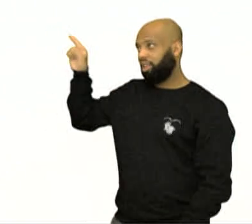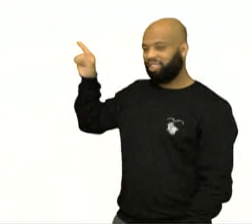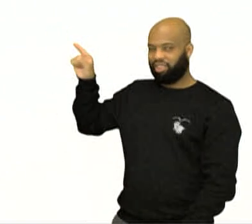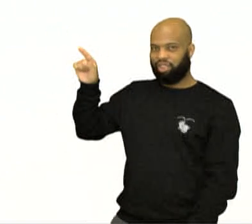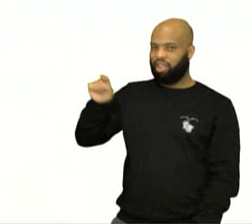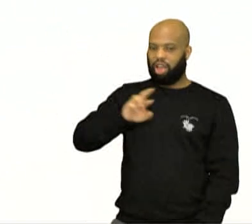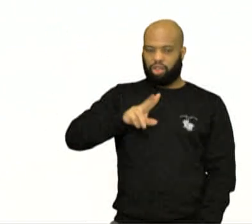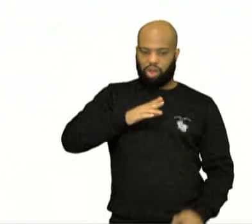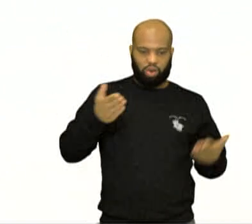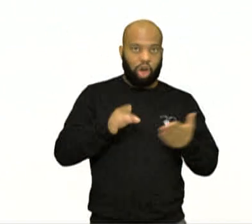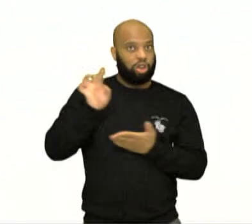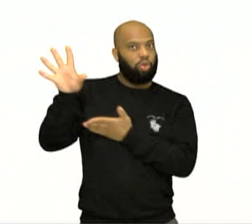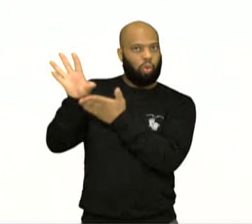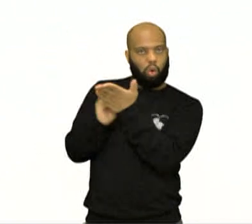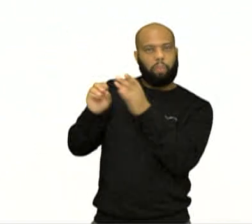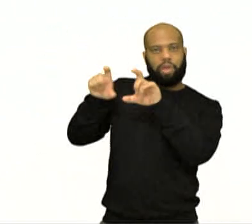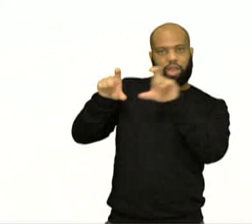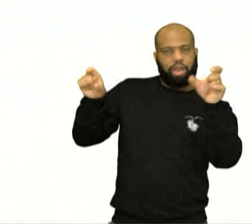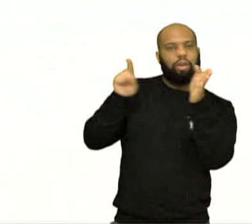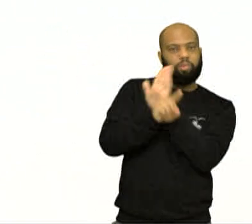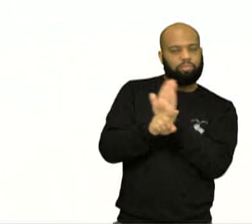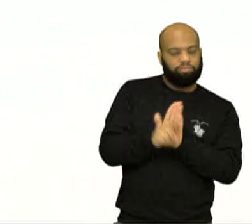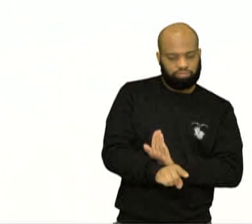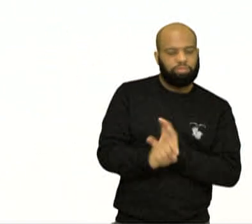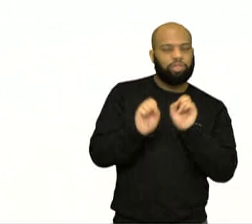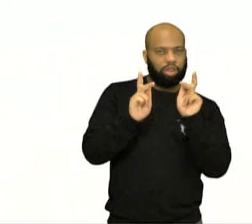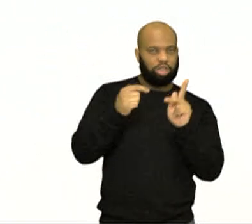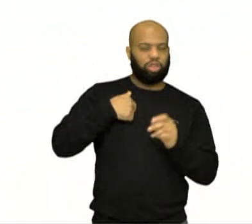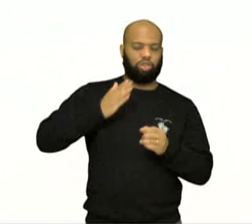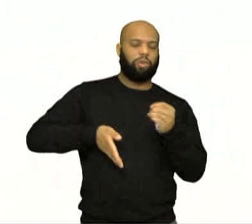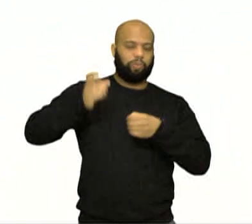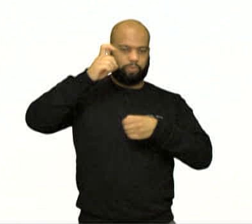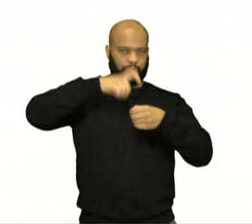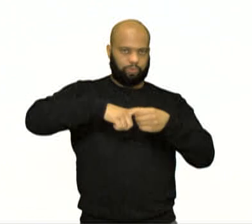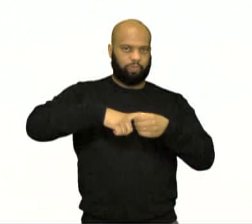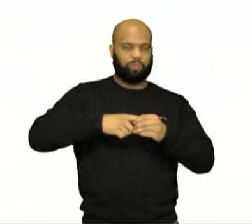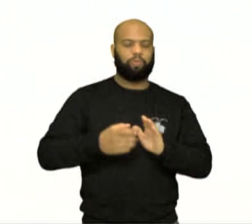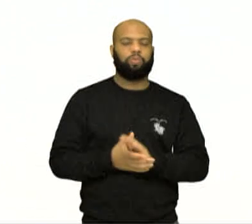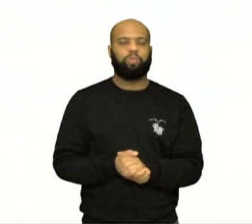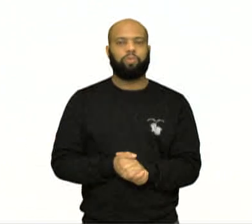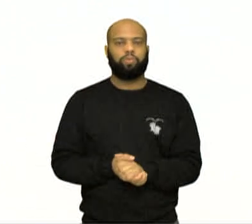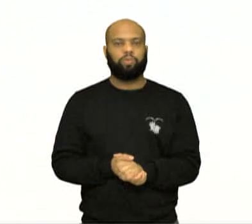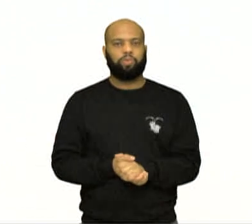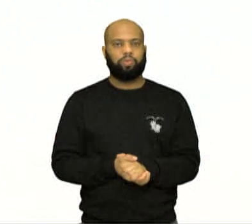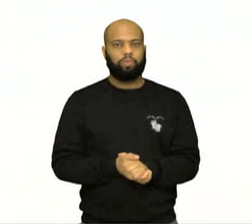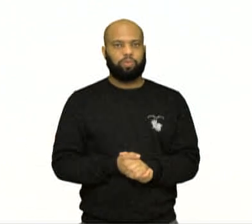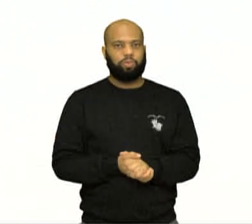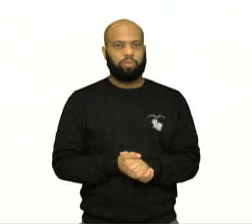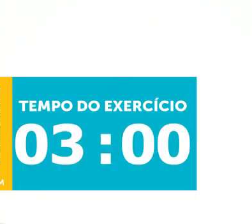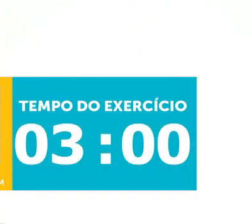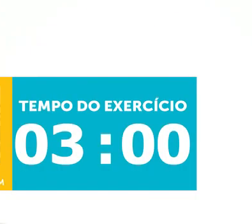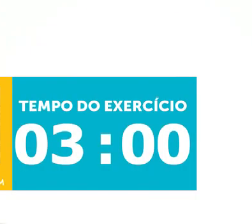atividade de reforço. Então, nesse momento, você vai copiar o enunciado. Um tempinho para você fazer isso aí.